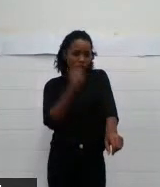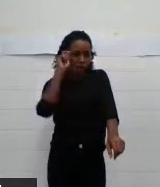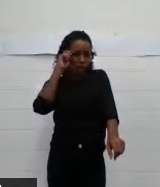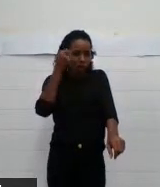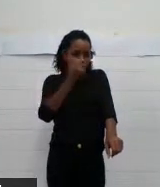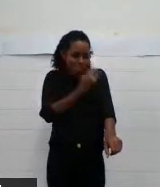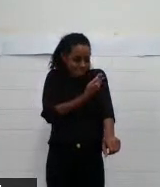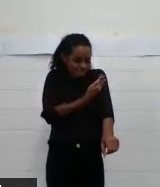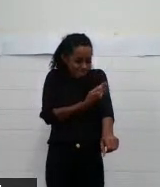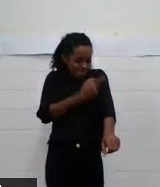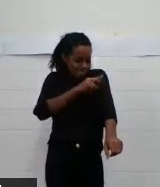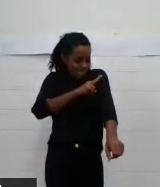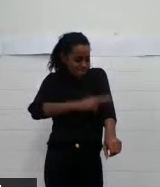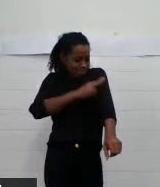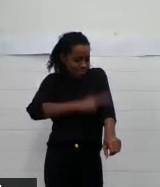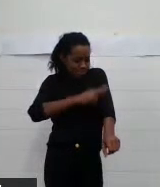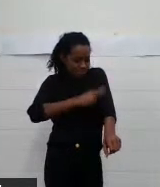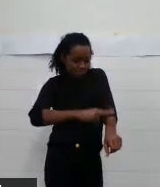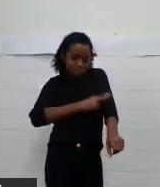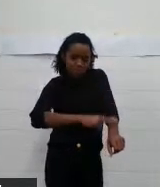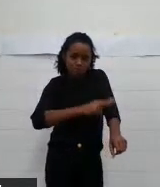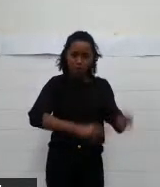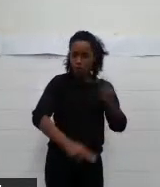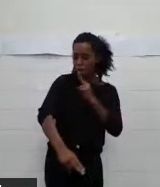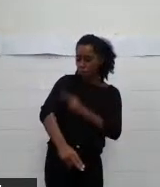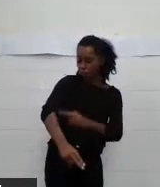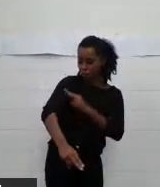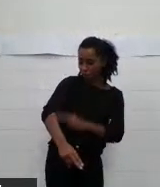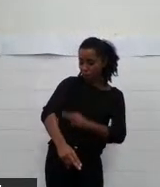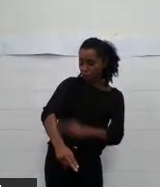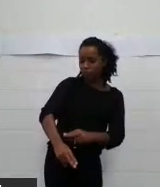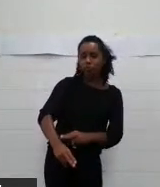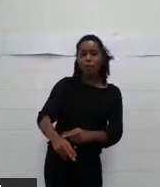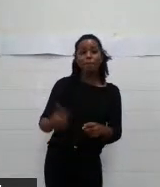o sangue que vai jorrar. Então é